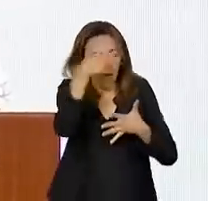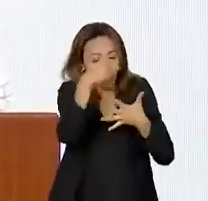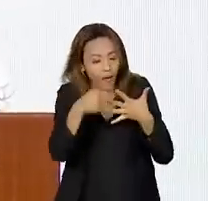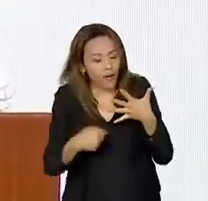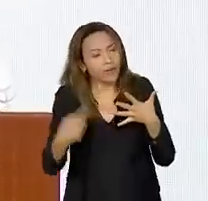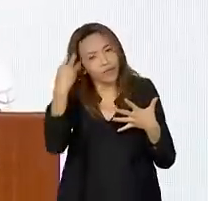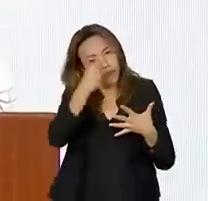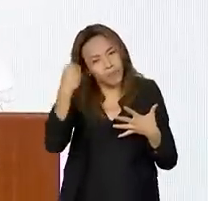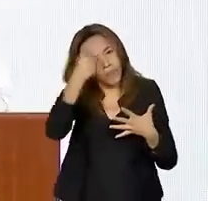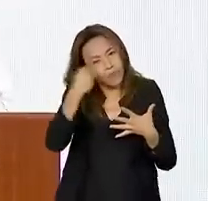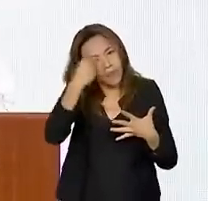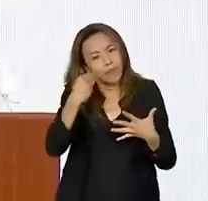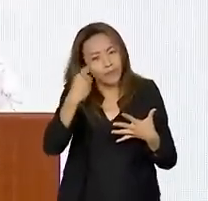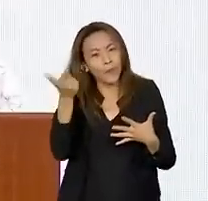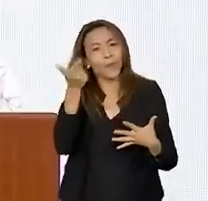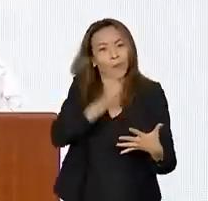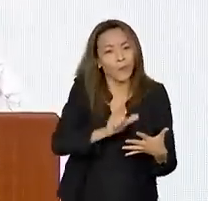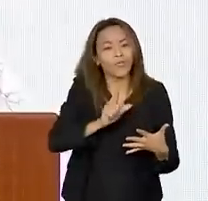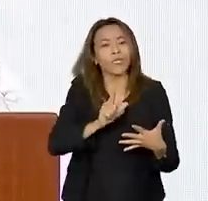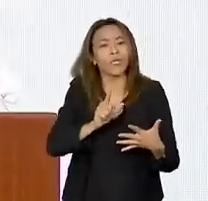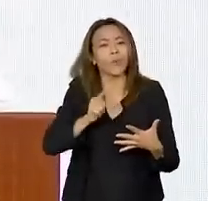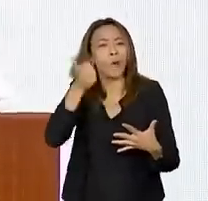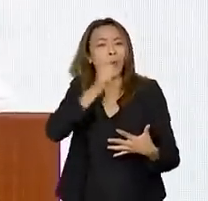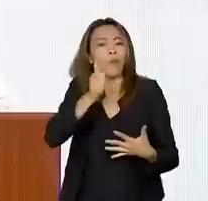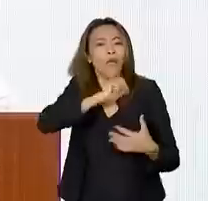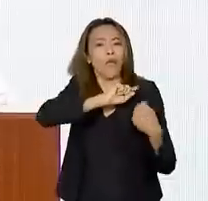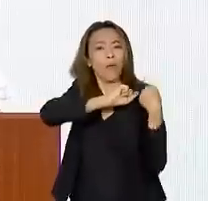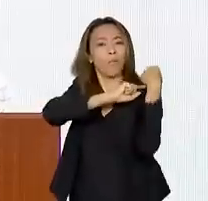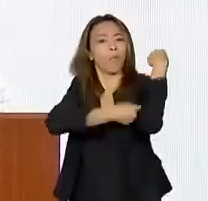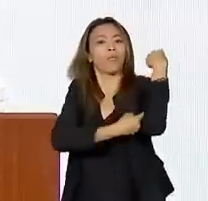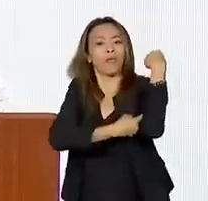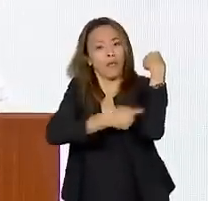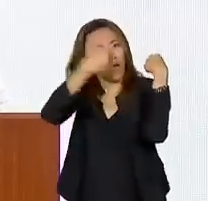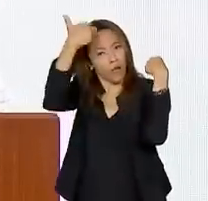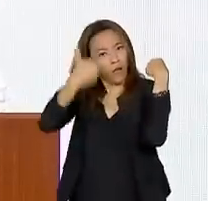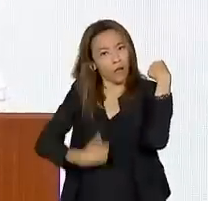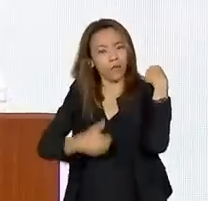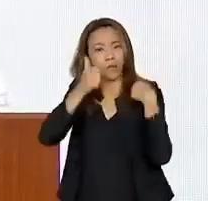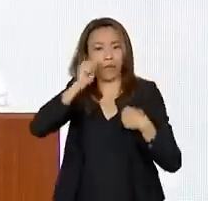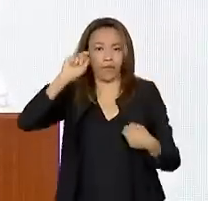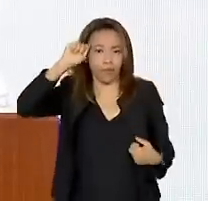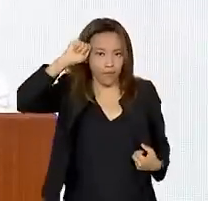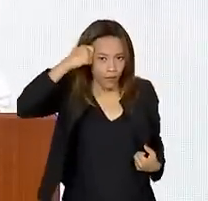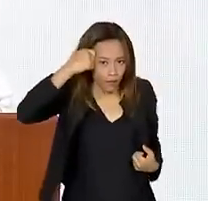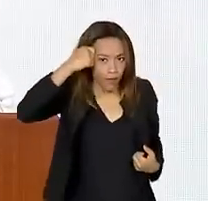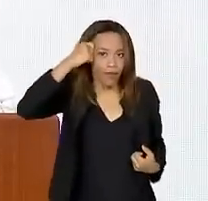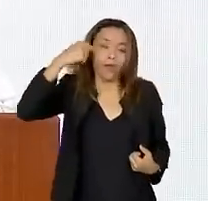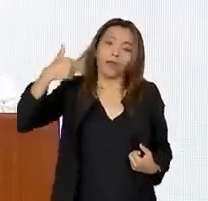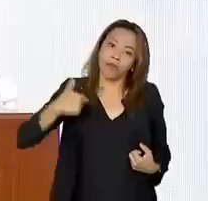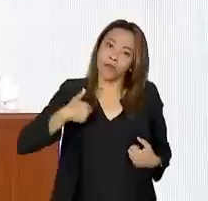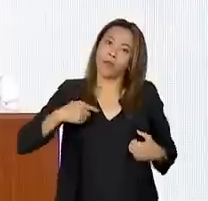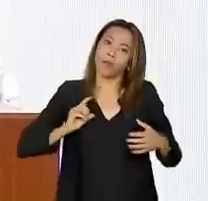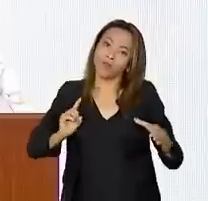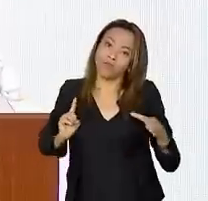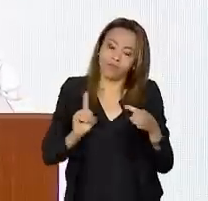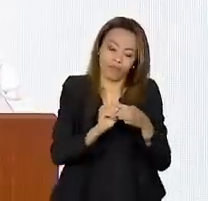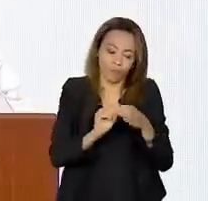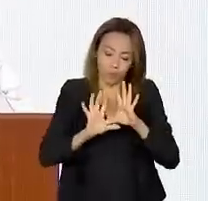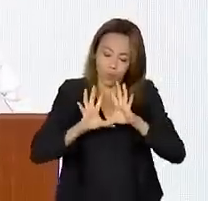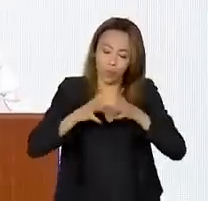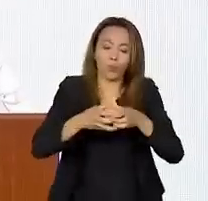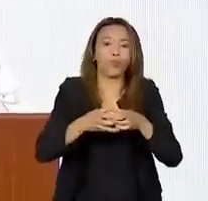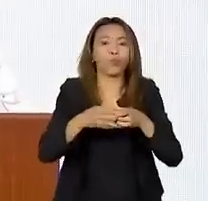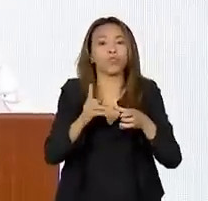que me deixou ser uma mulher empoderada, uma mulher negra, pertencente à rede de mulheres negras